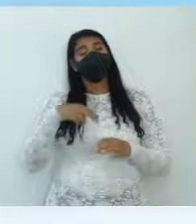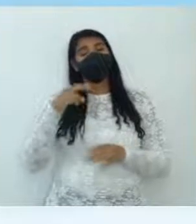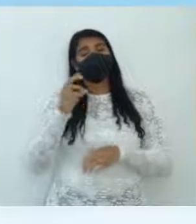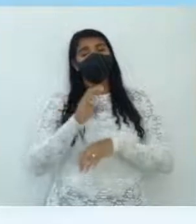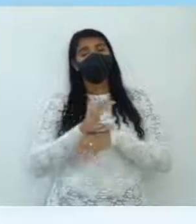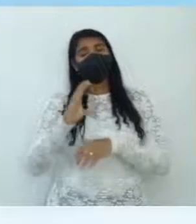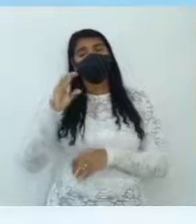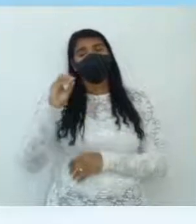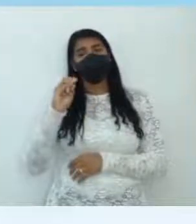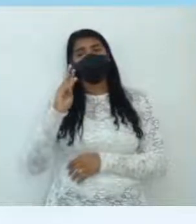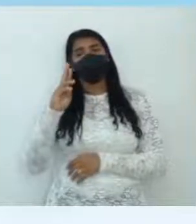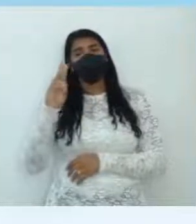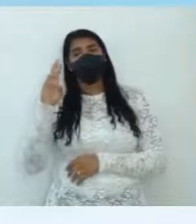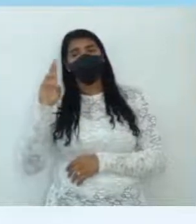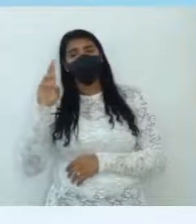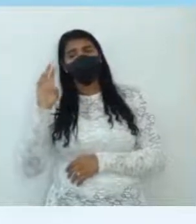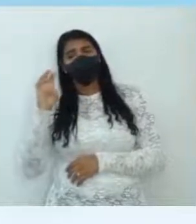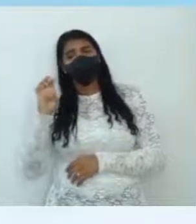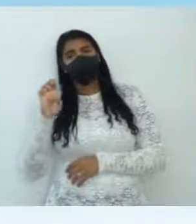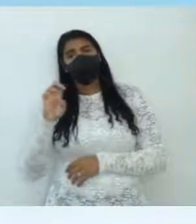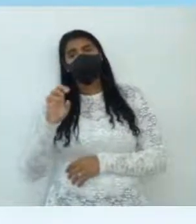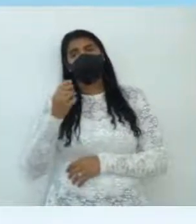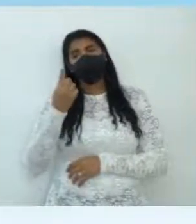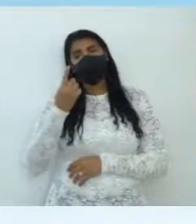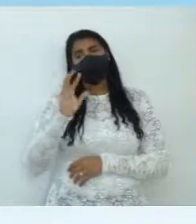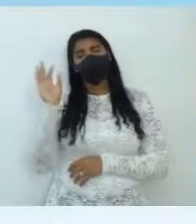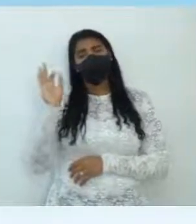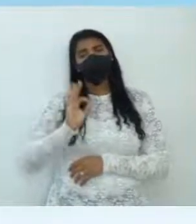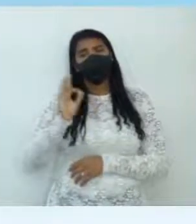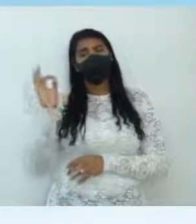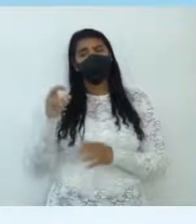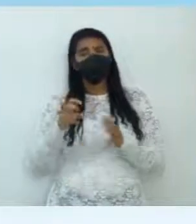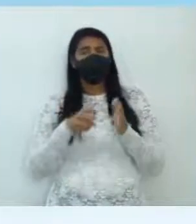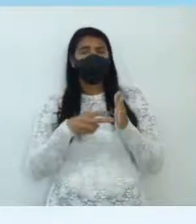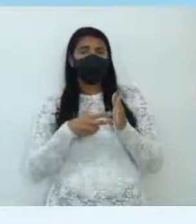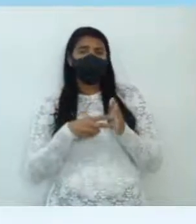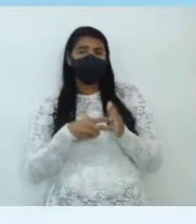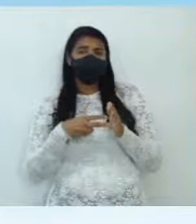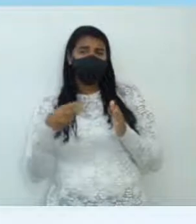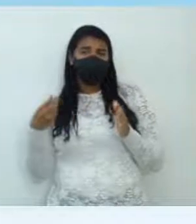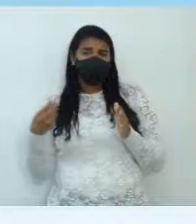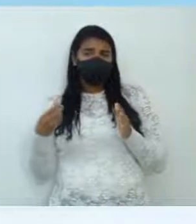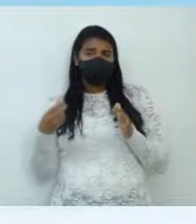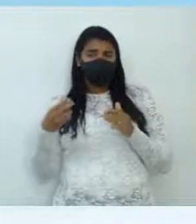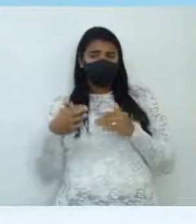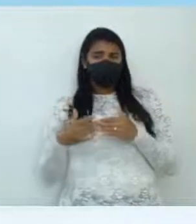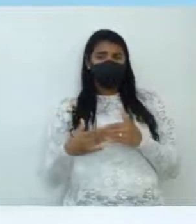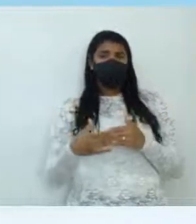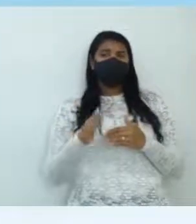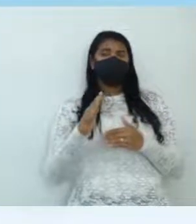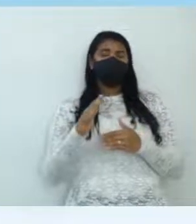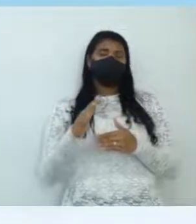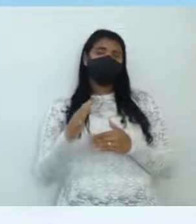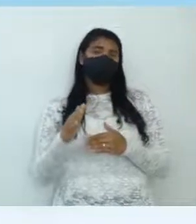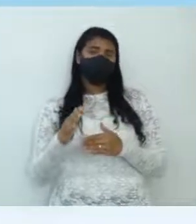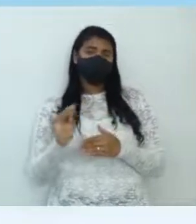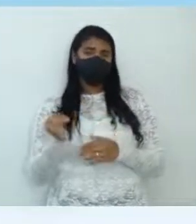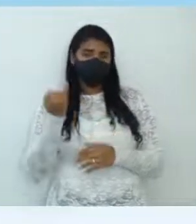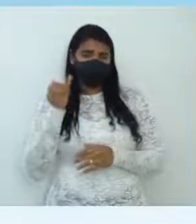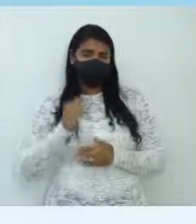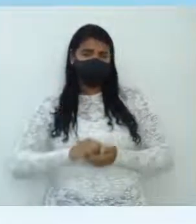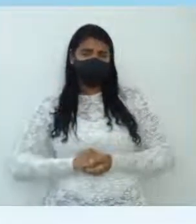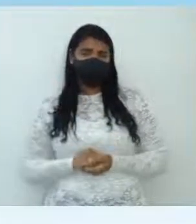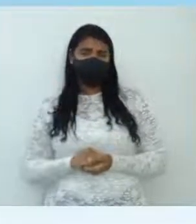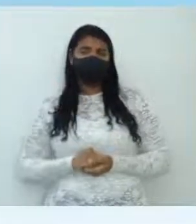sua vez, menos de 1% do que é extraído costuma ser devidamente